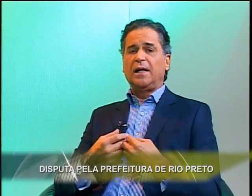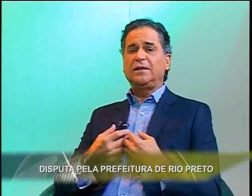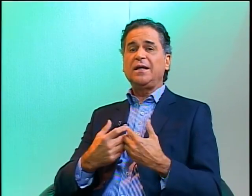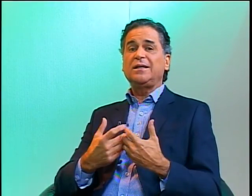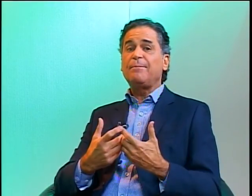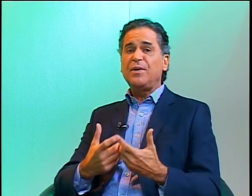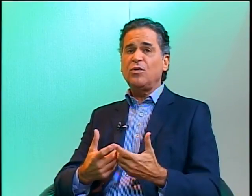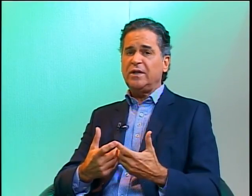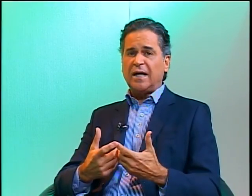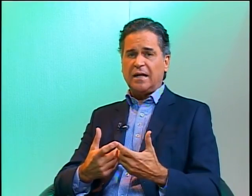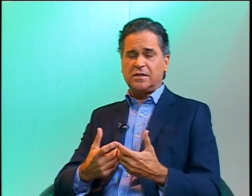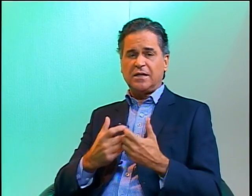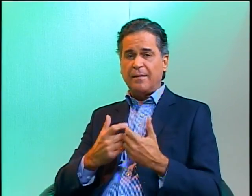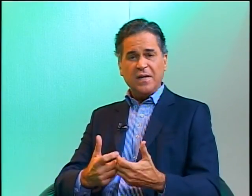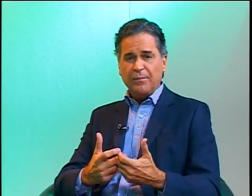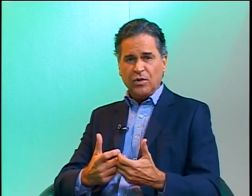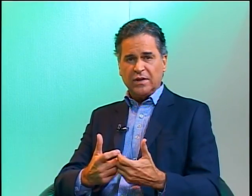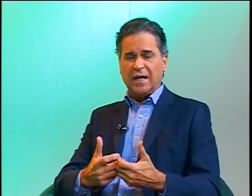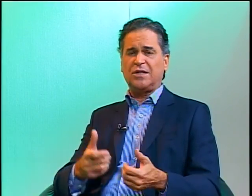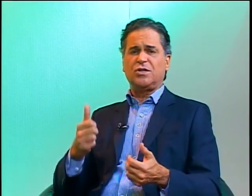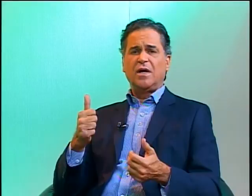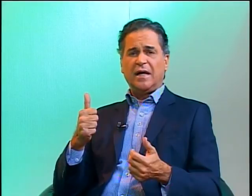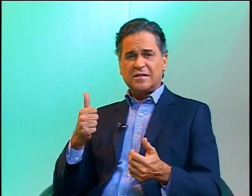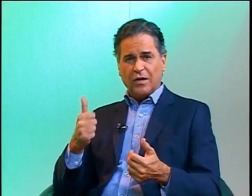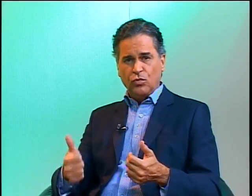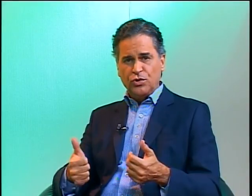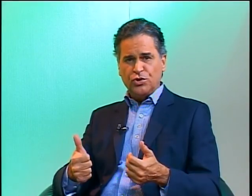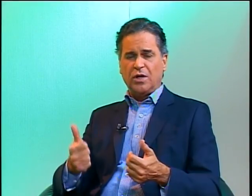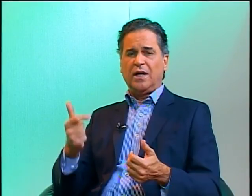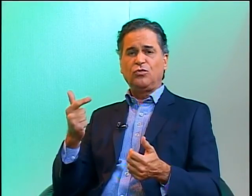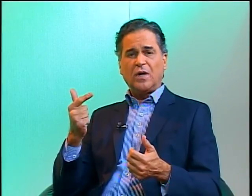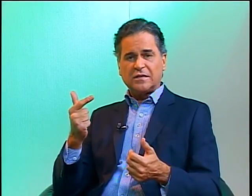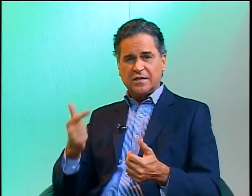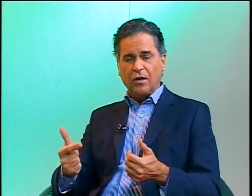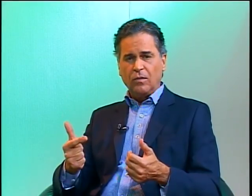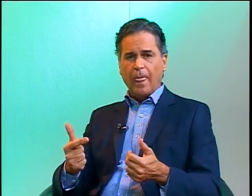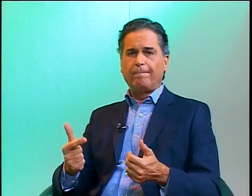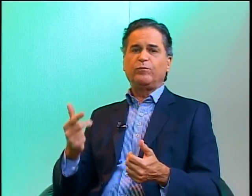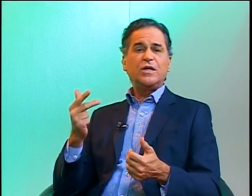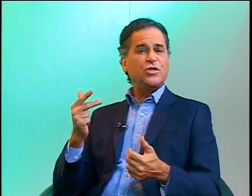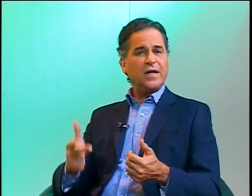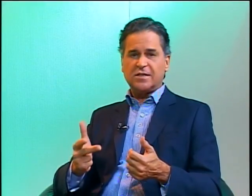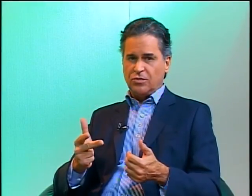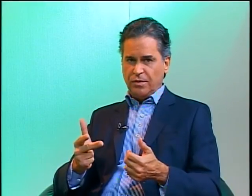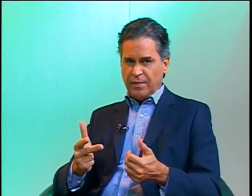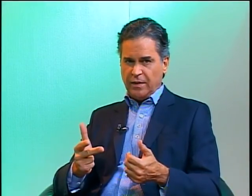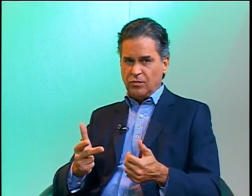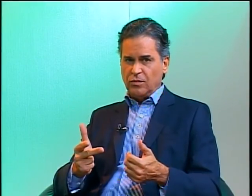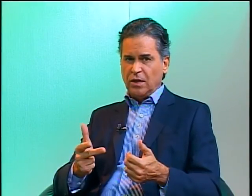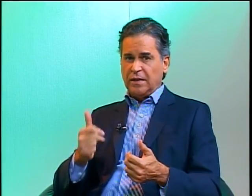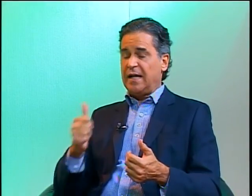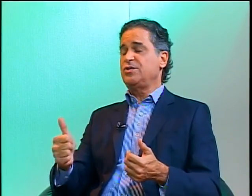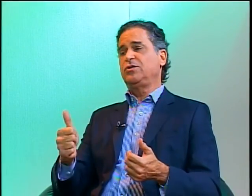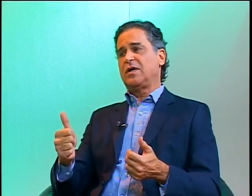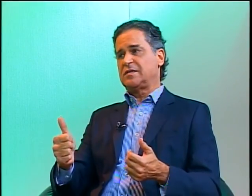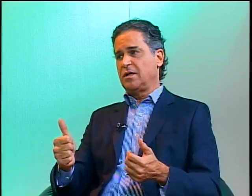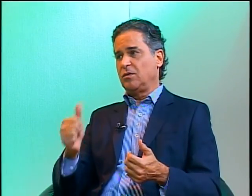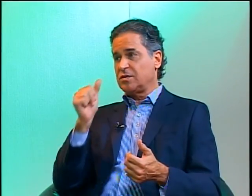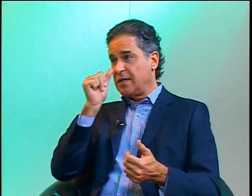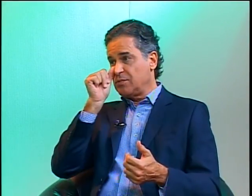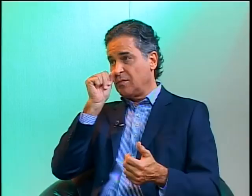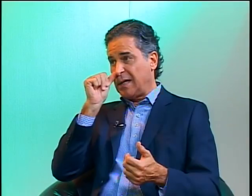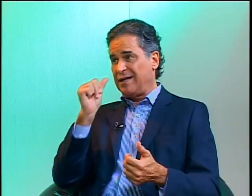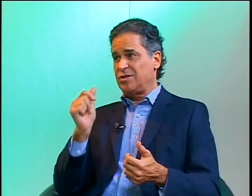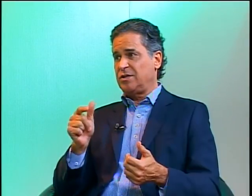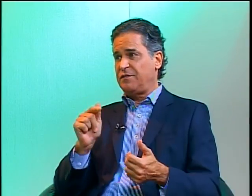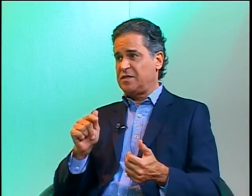prefeito, ele tem que ter prioridades. E a minha prioridade é saúde, educação e geração de emprego. Na área de educação,